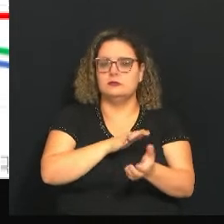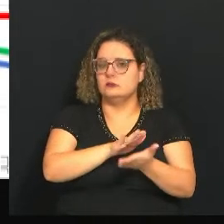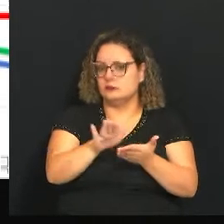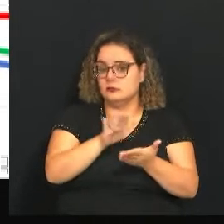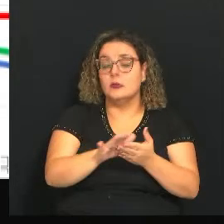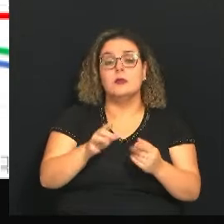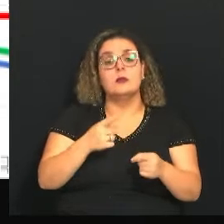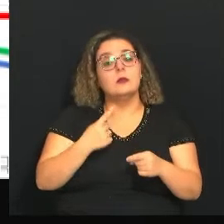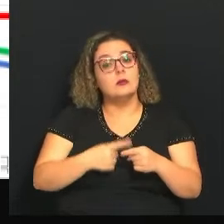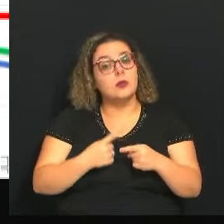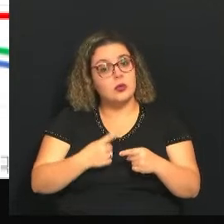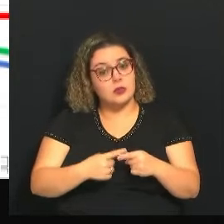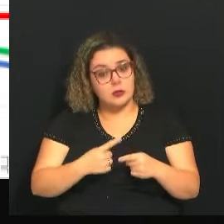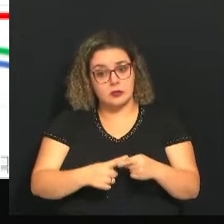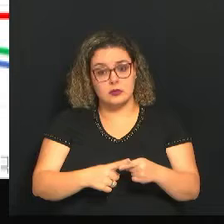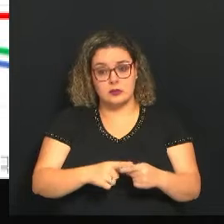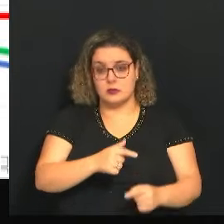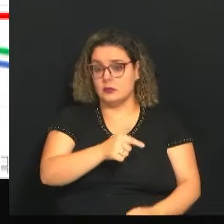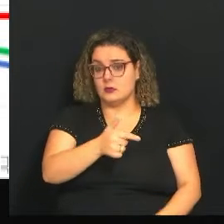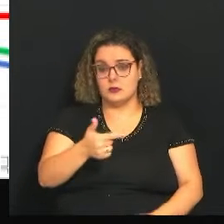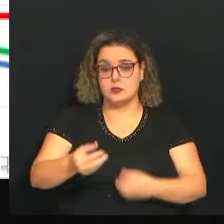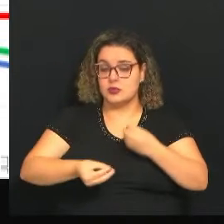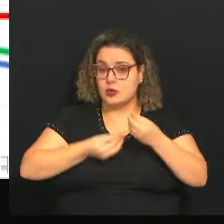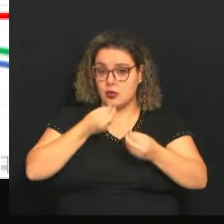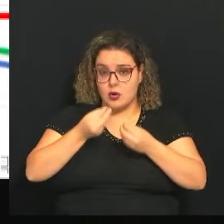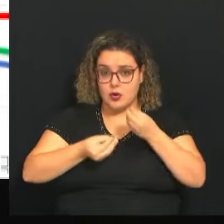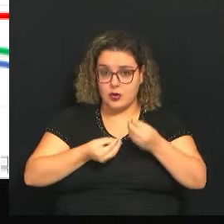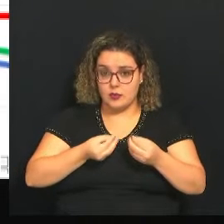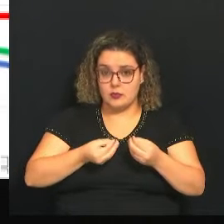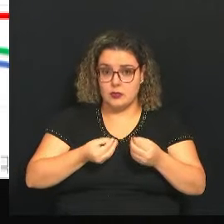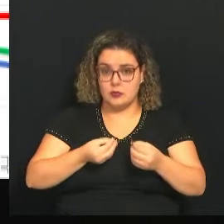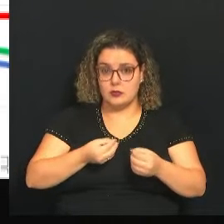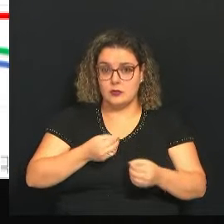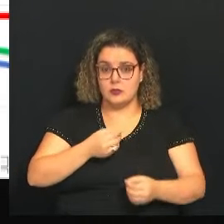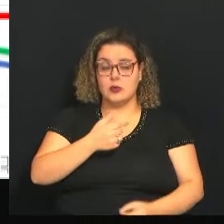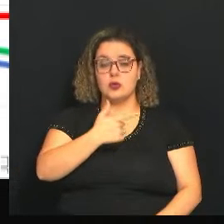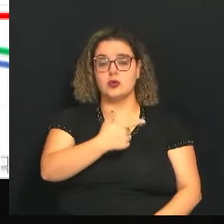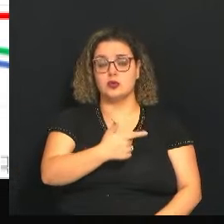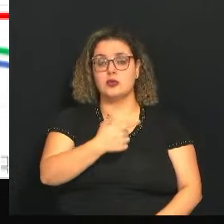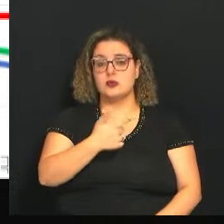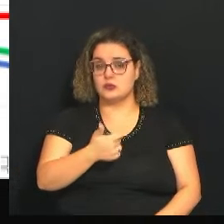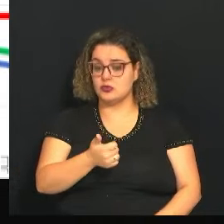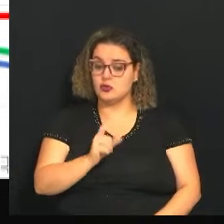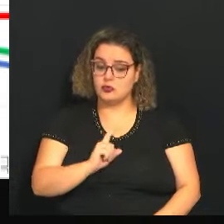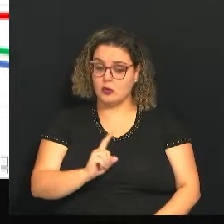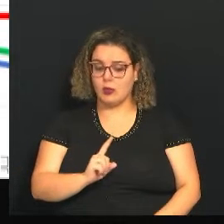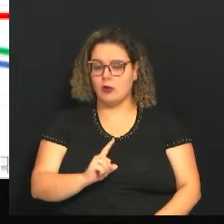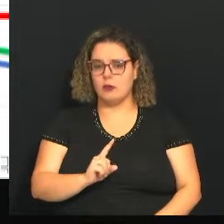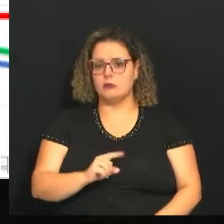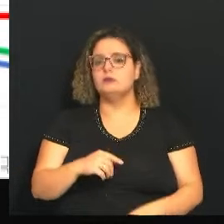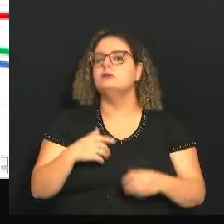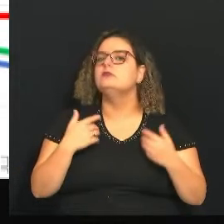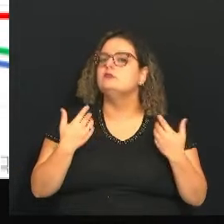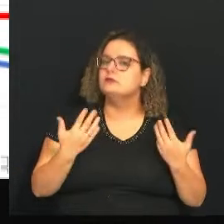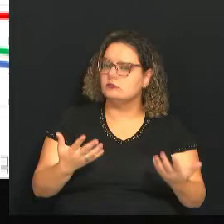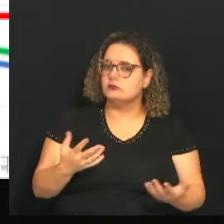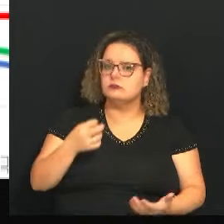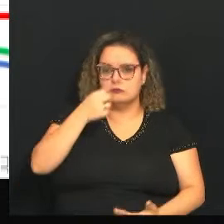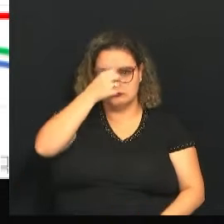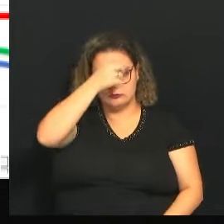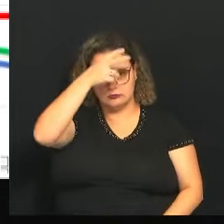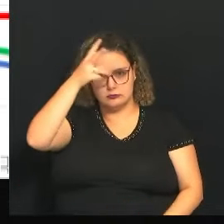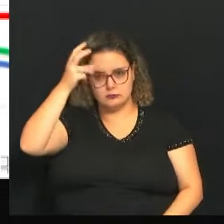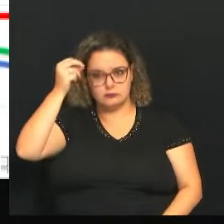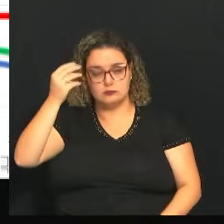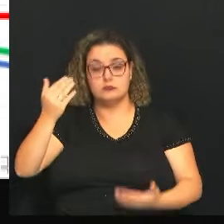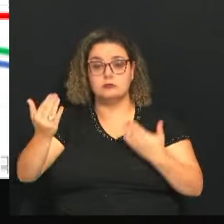porque a gente não tinha condições. 2021 não, né? E ainda assim, a prefeitura, quando eu comparo